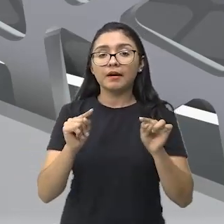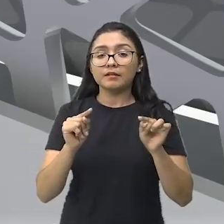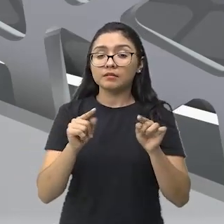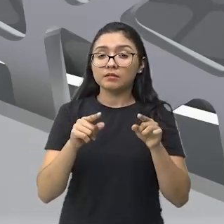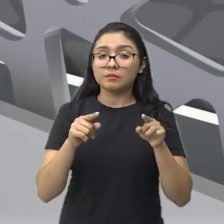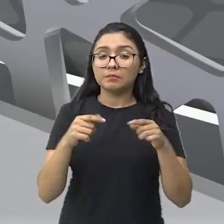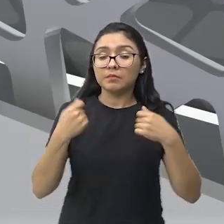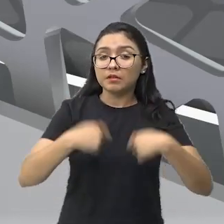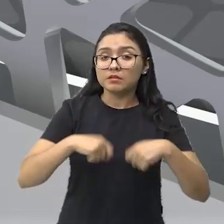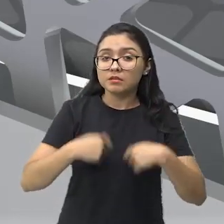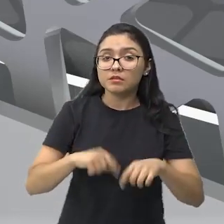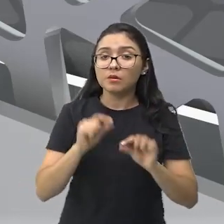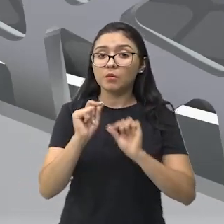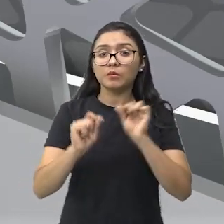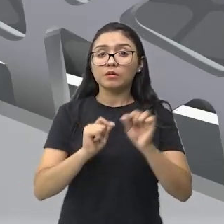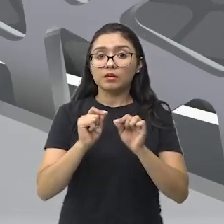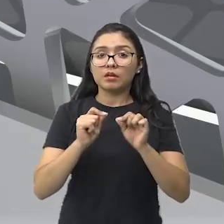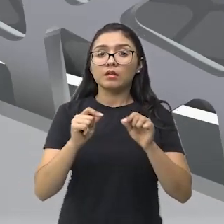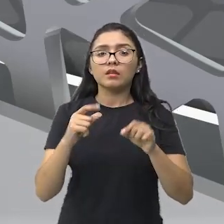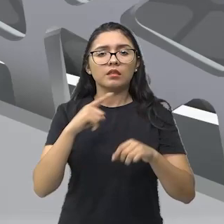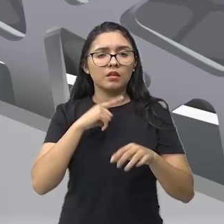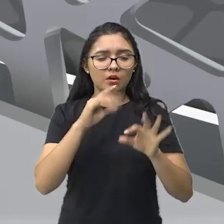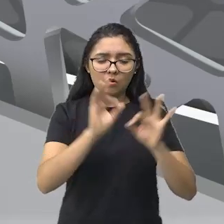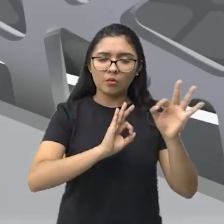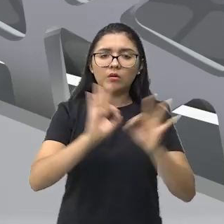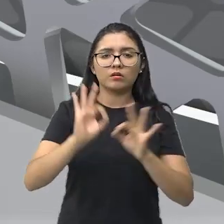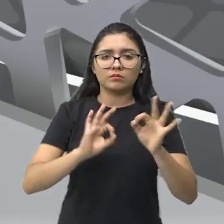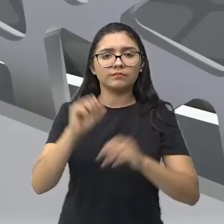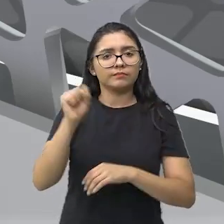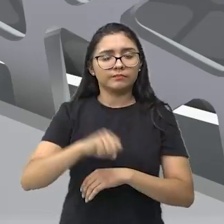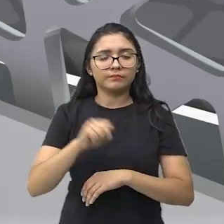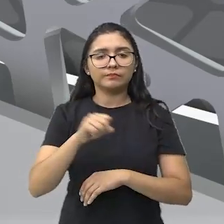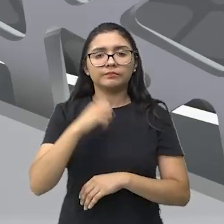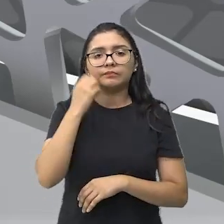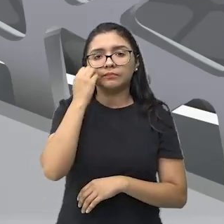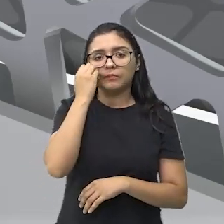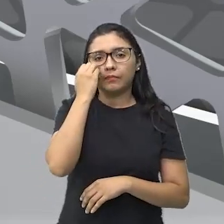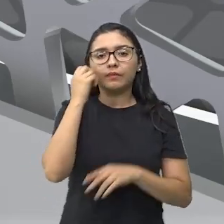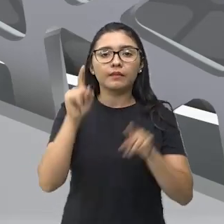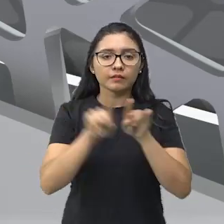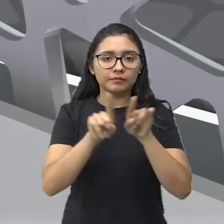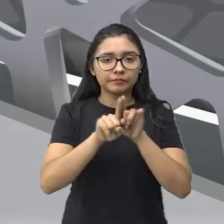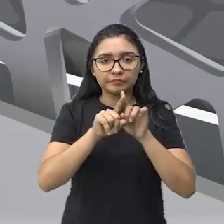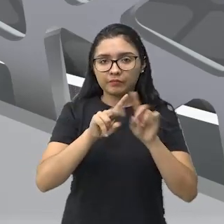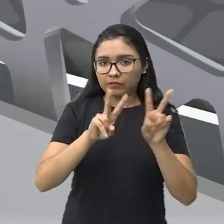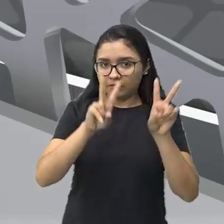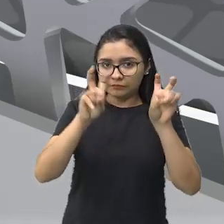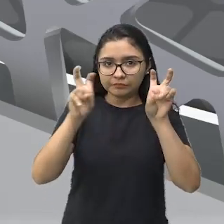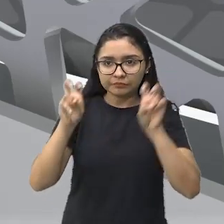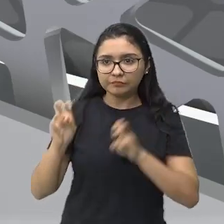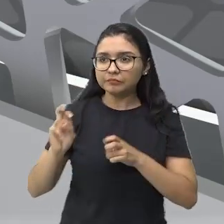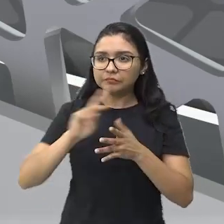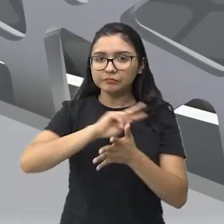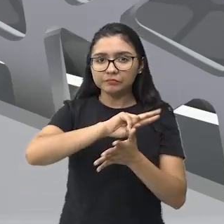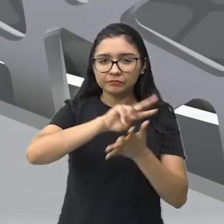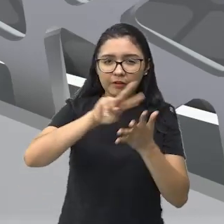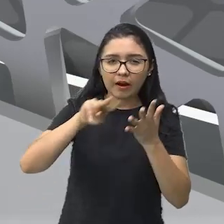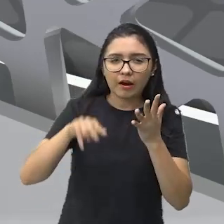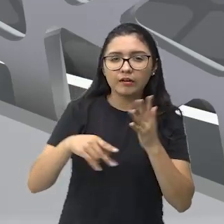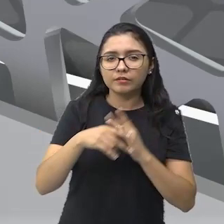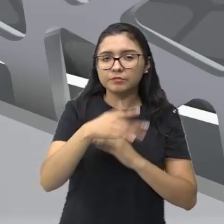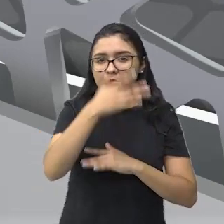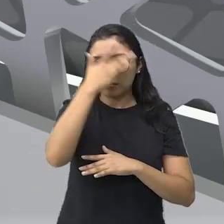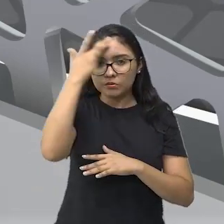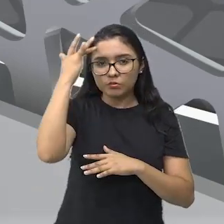uma música, ela precisa ter toda uma organização. Tá? Nós falamos de vários